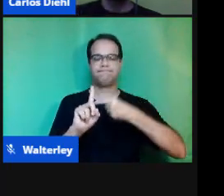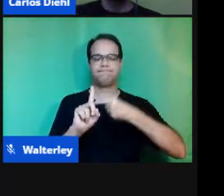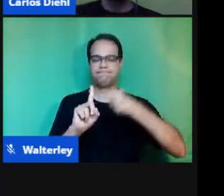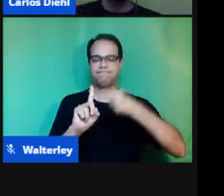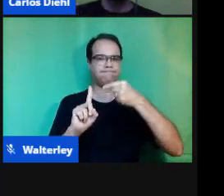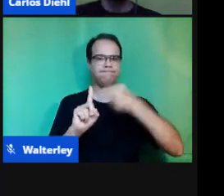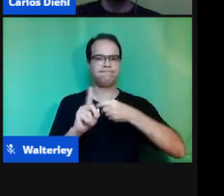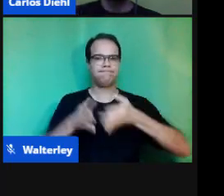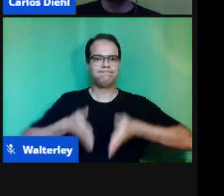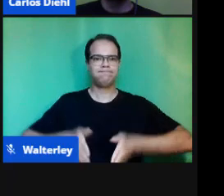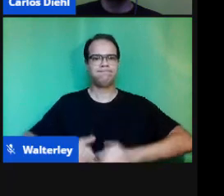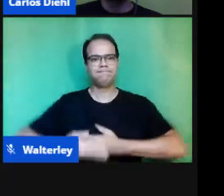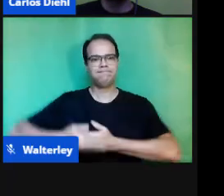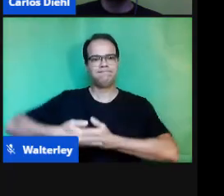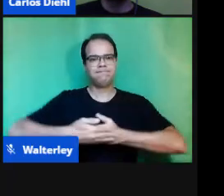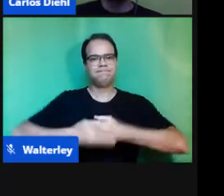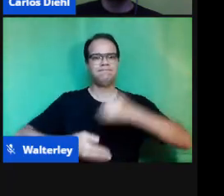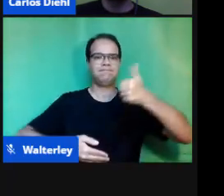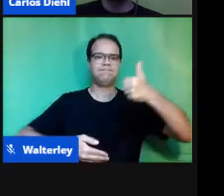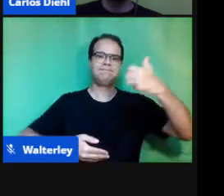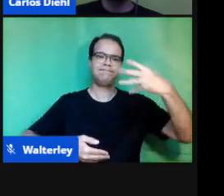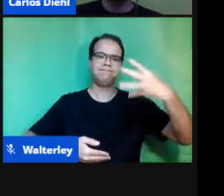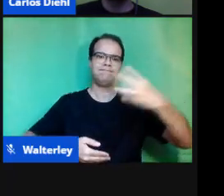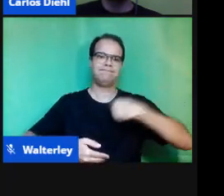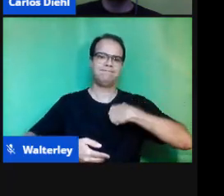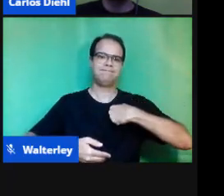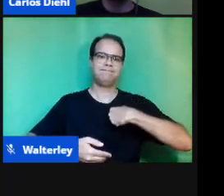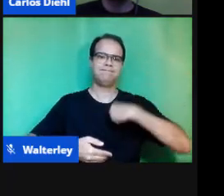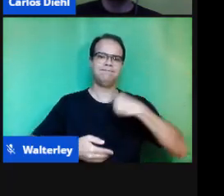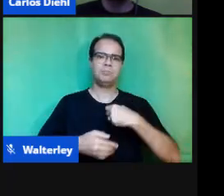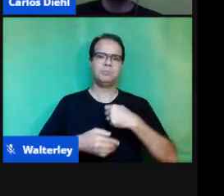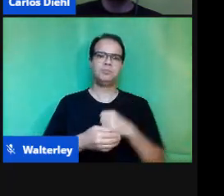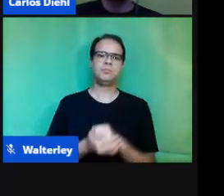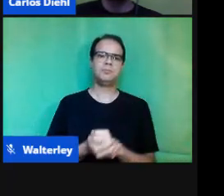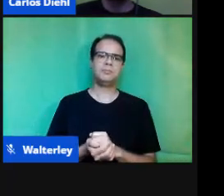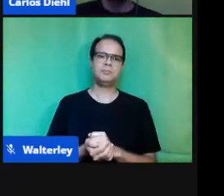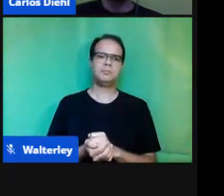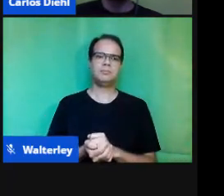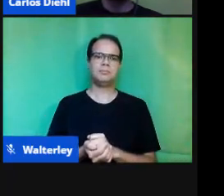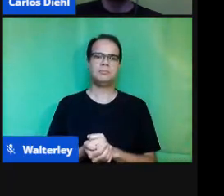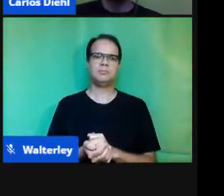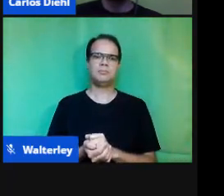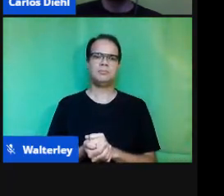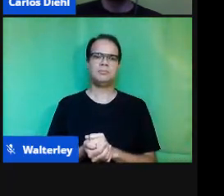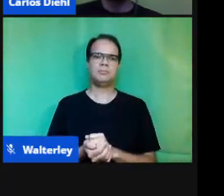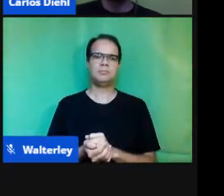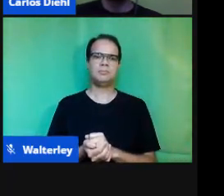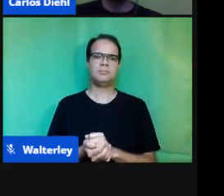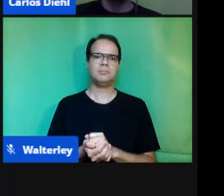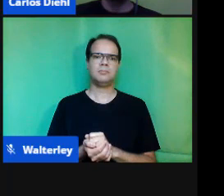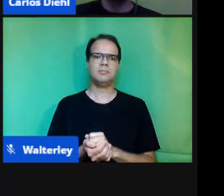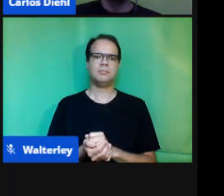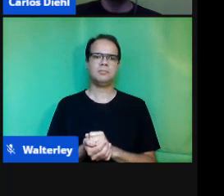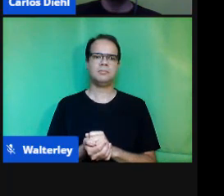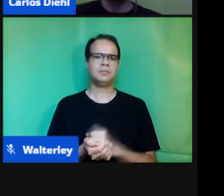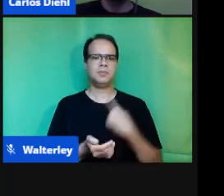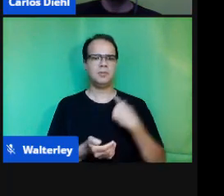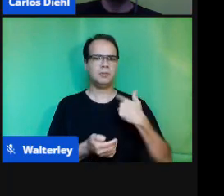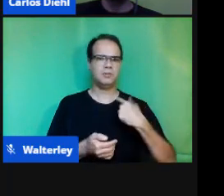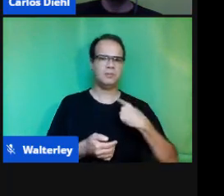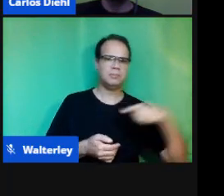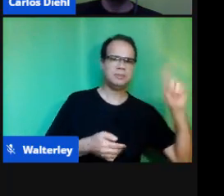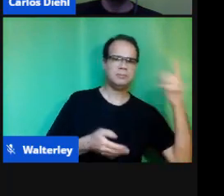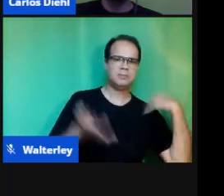primeira vez? Foi. Foi o primeiro homem que eu encostei a mão. Que eu nunca não saía de casa pra nada. Era escola, casa, essas